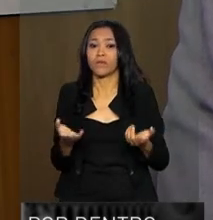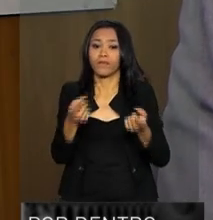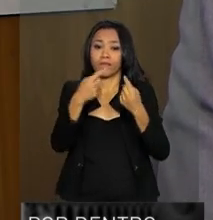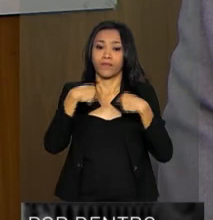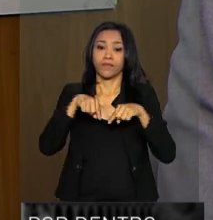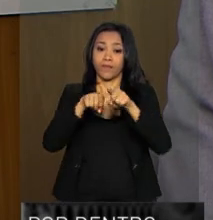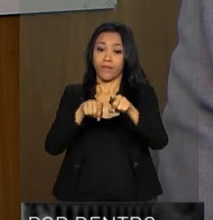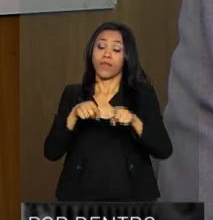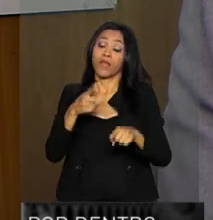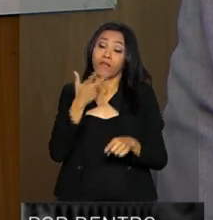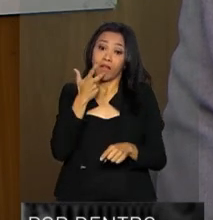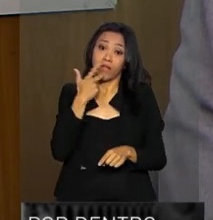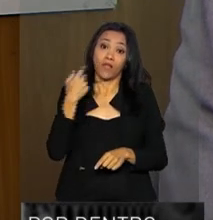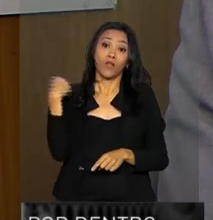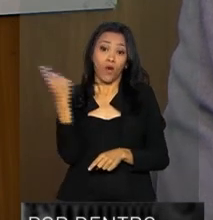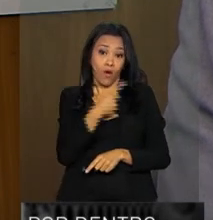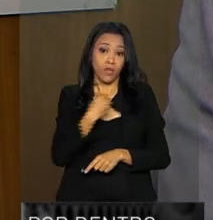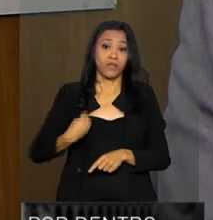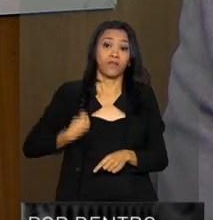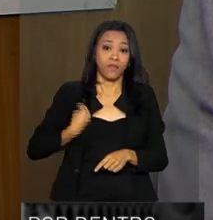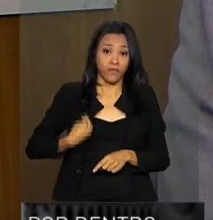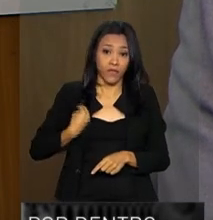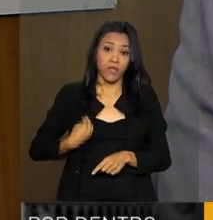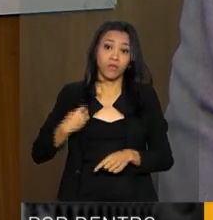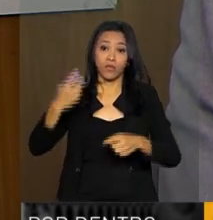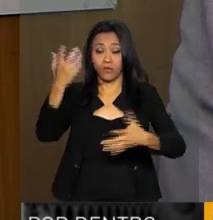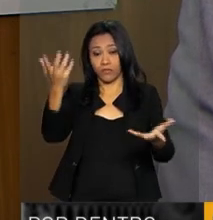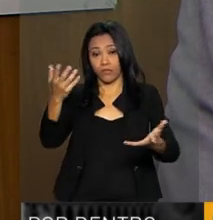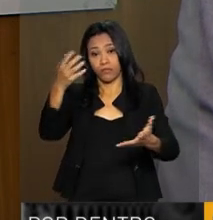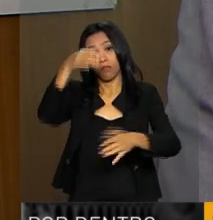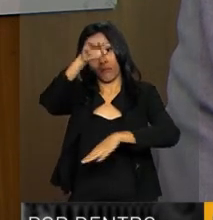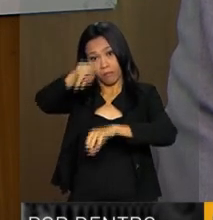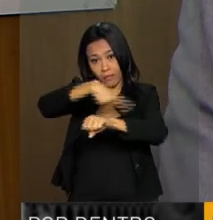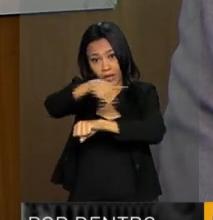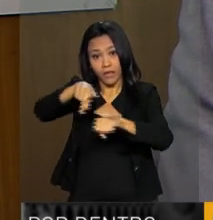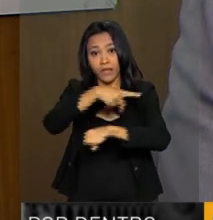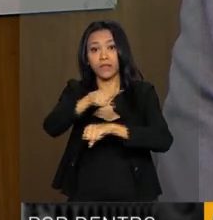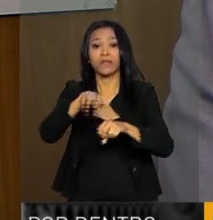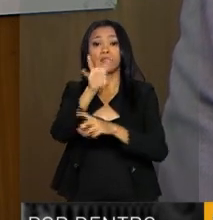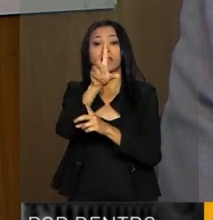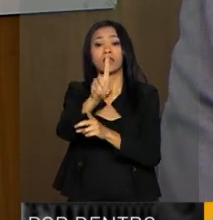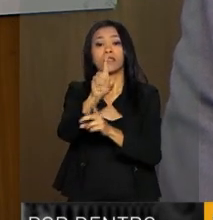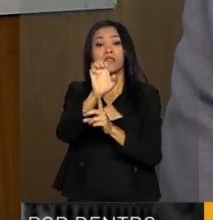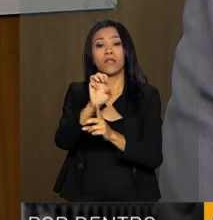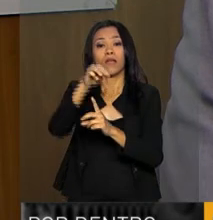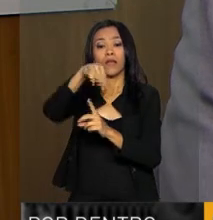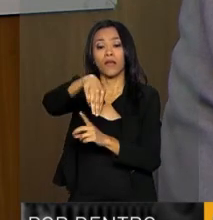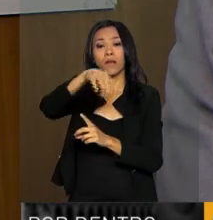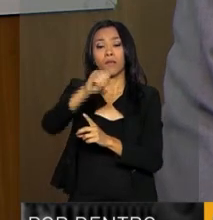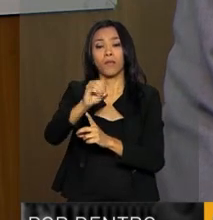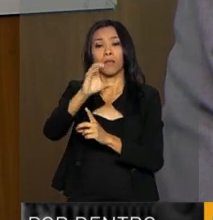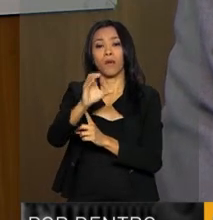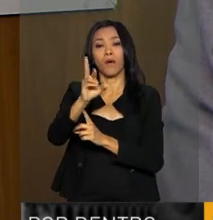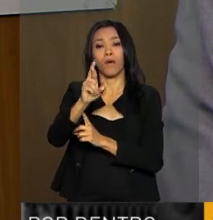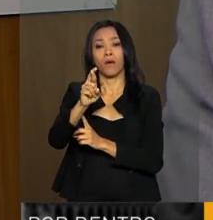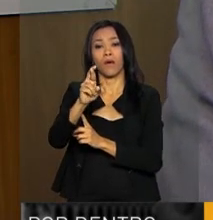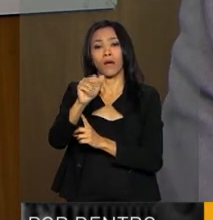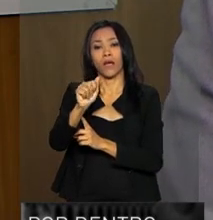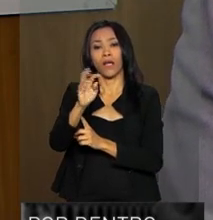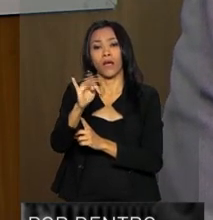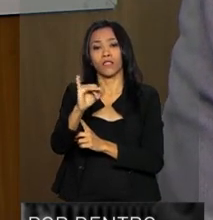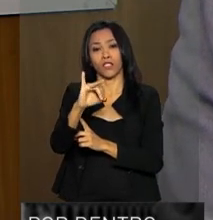que impera o estado de direito nós temos uma constituição e essa constituição estabelece claramente